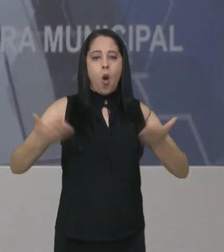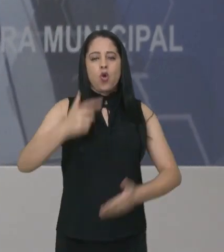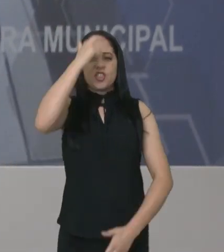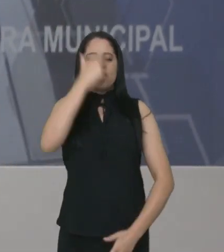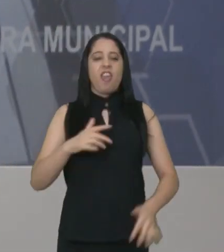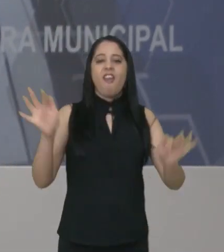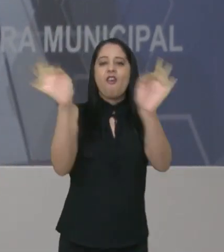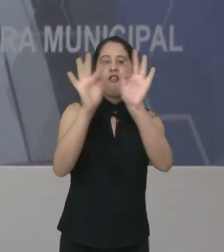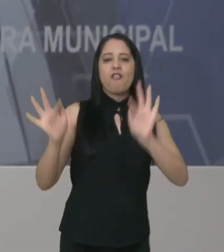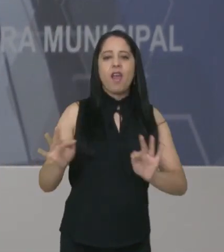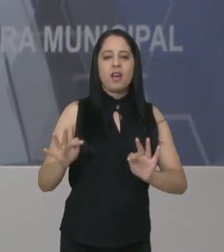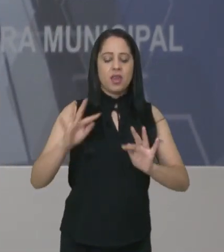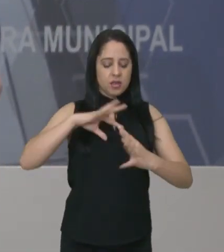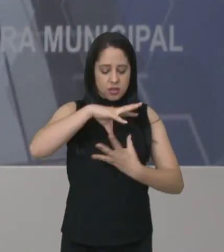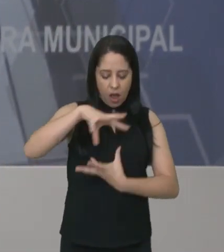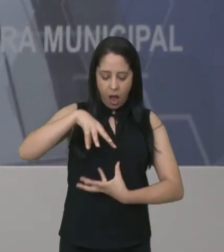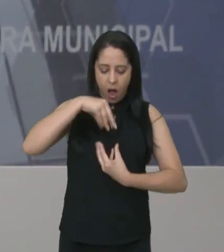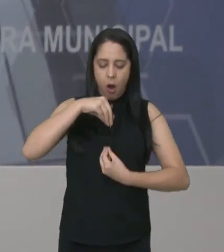com a alma